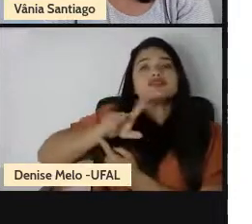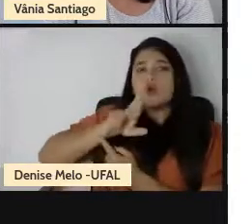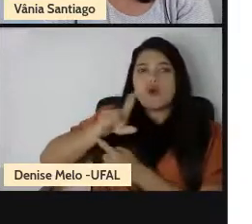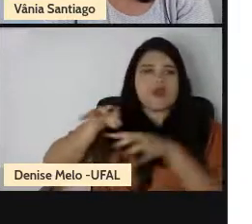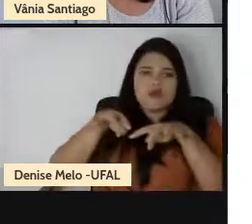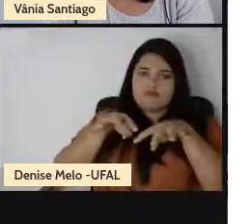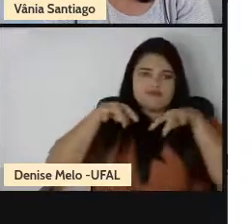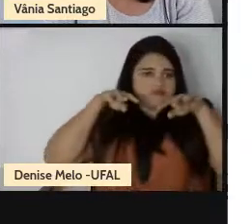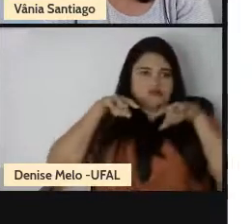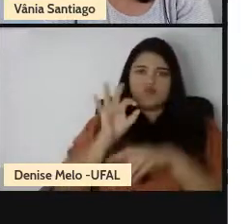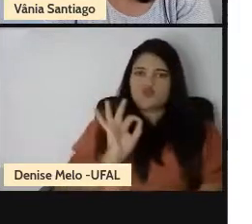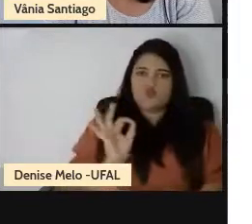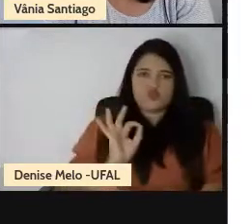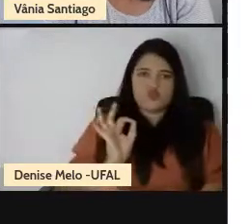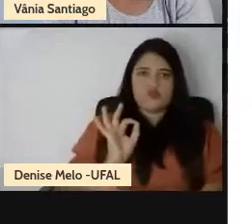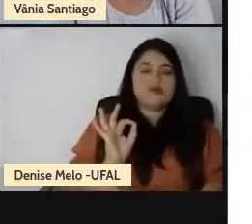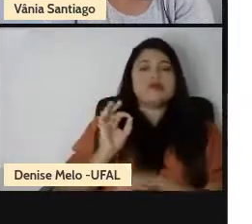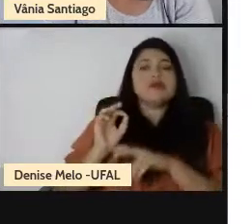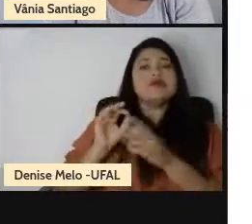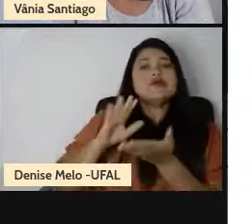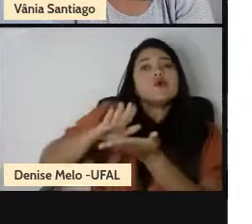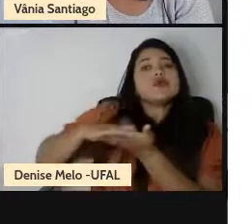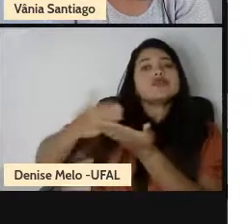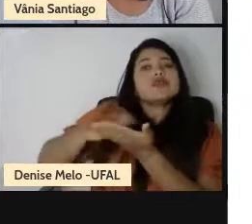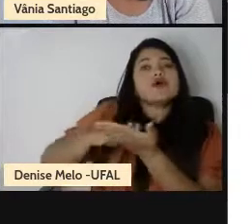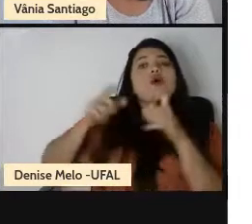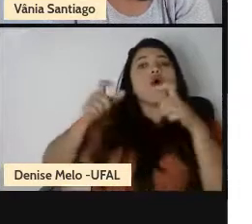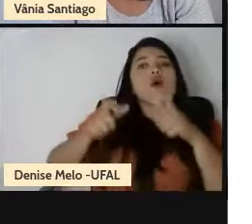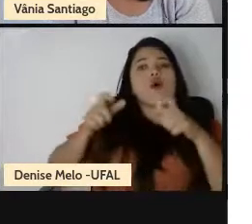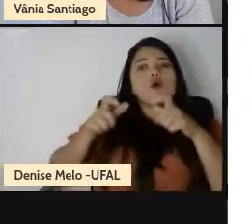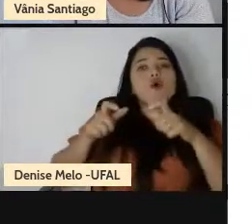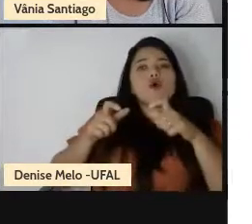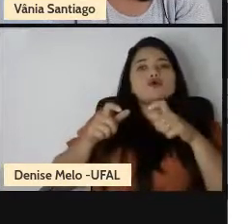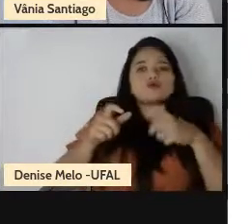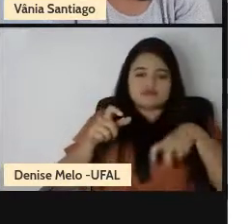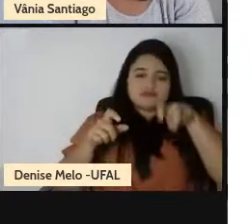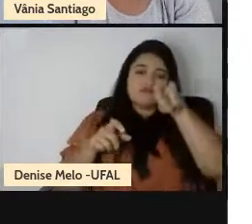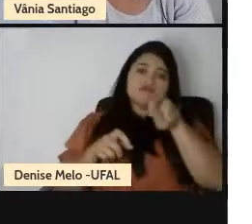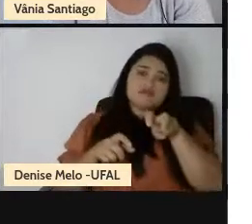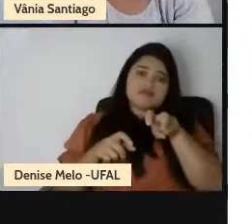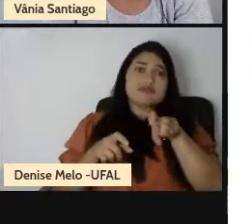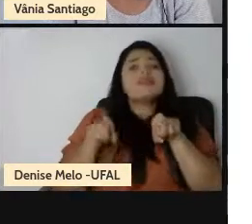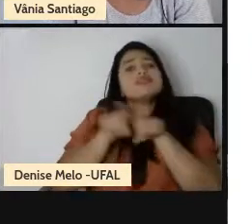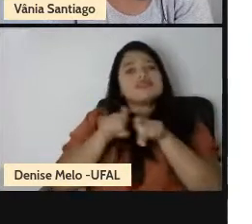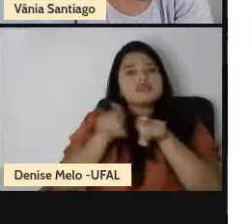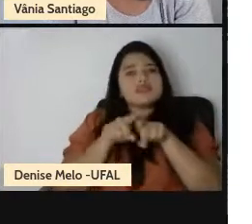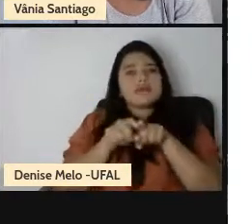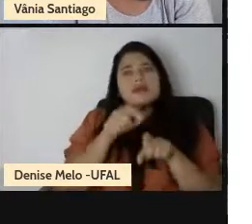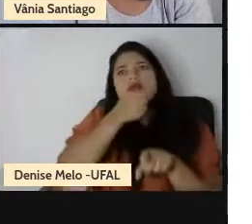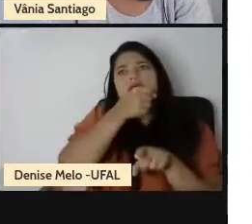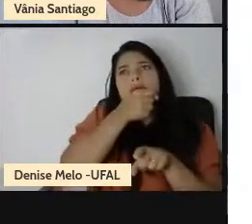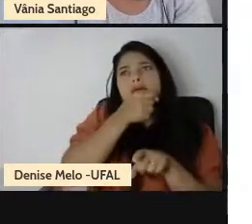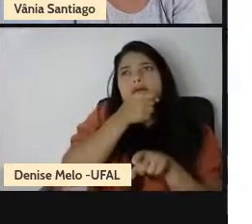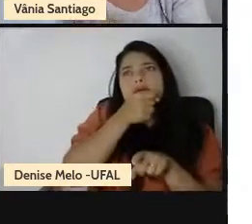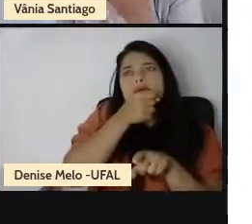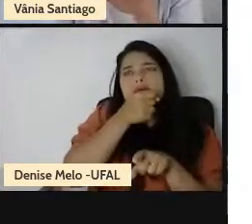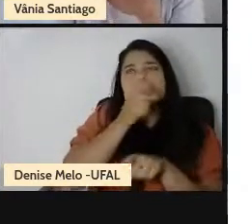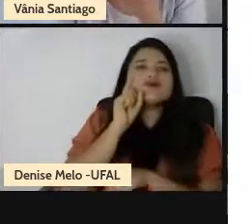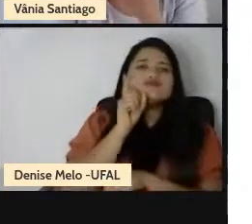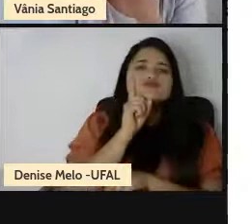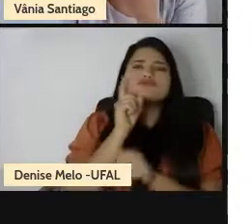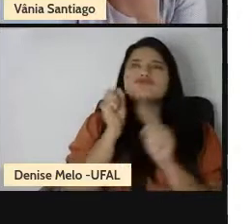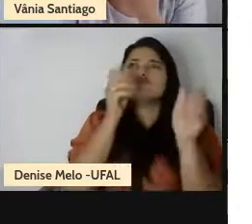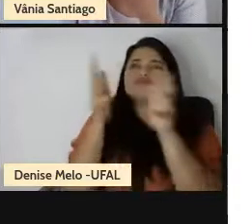auditório, e o intérprete está sentado na posição como se ele fosse também um espectador, fazendo a voz do surdo que está apresentando.